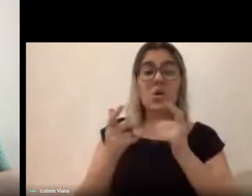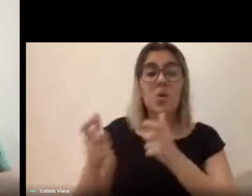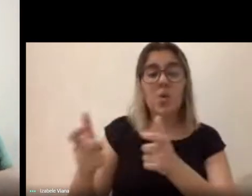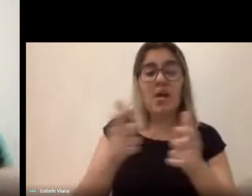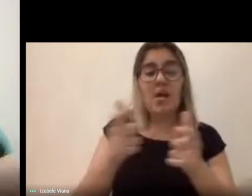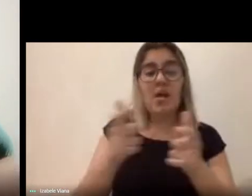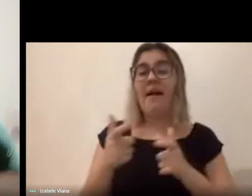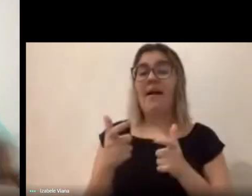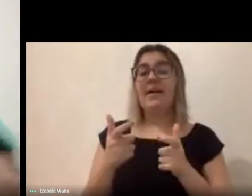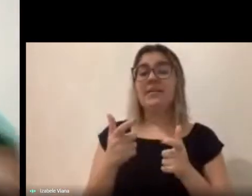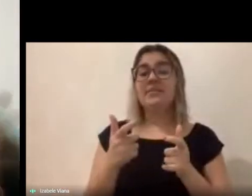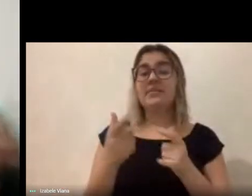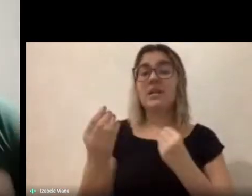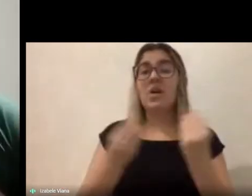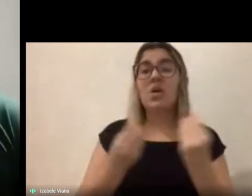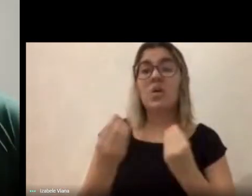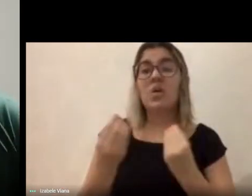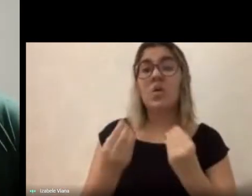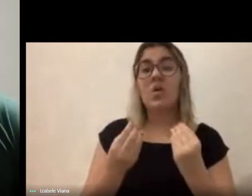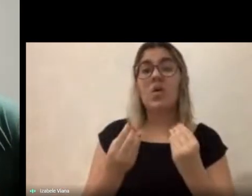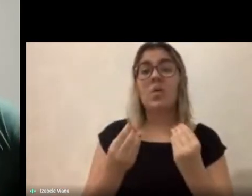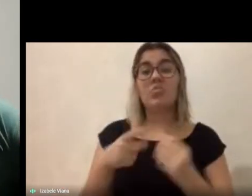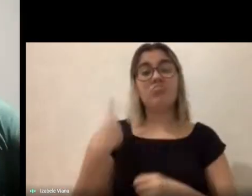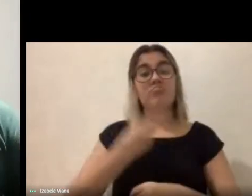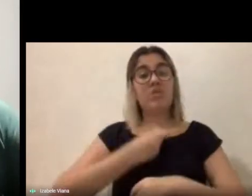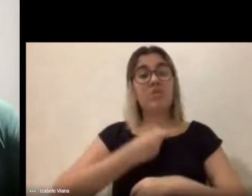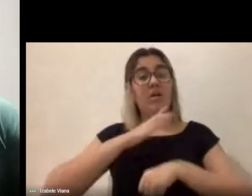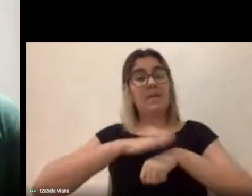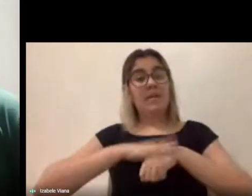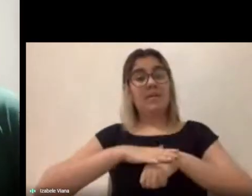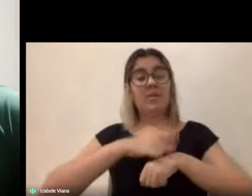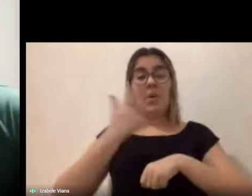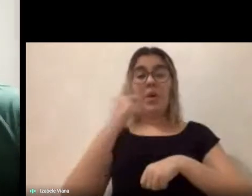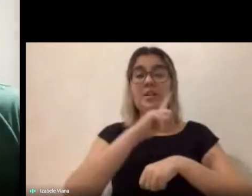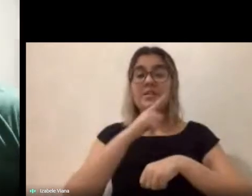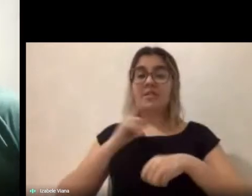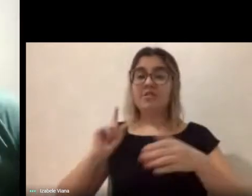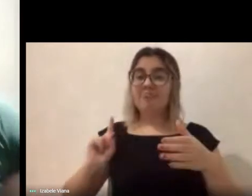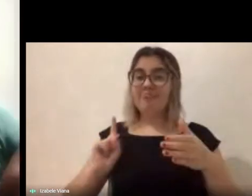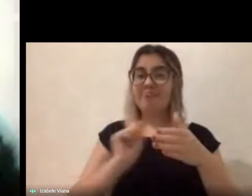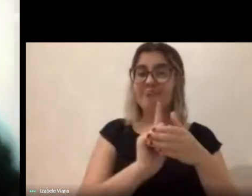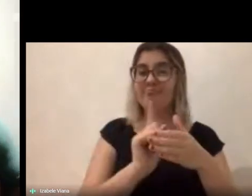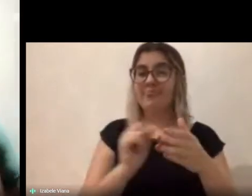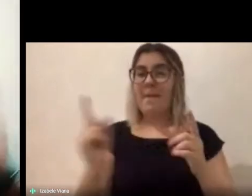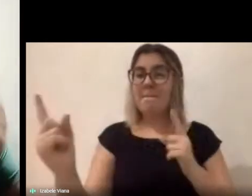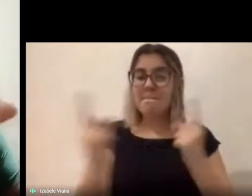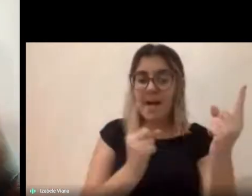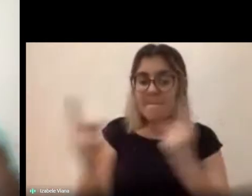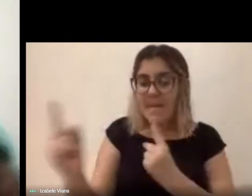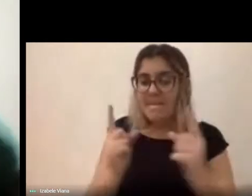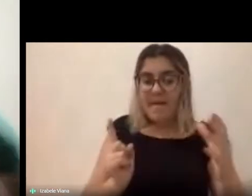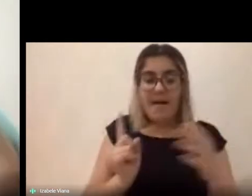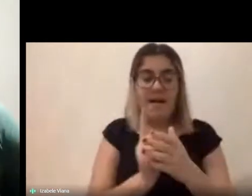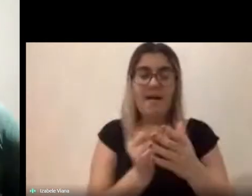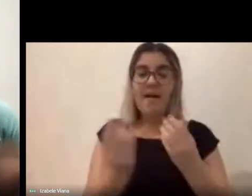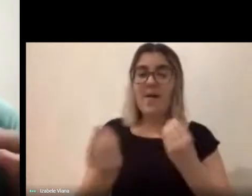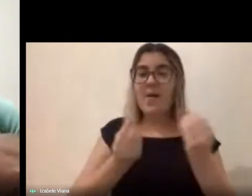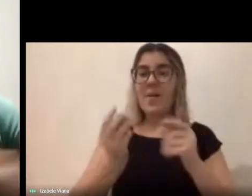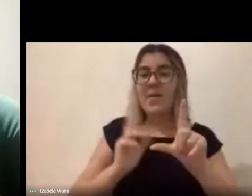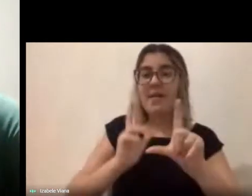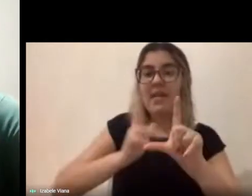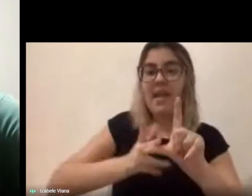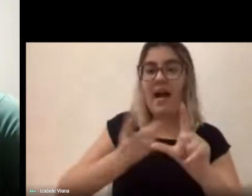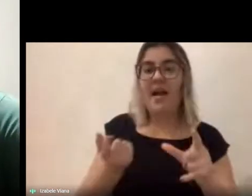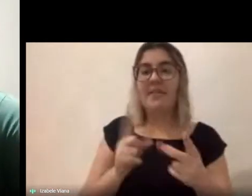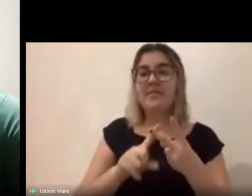De nós mesmos nos incluirmos um ao outro no, nas nossas lives e trabalhos e vídeos e o que for, né?